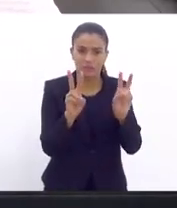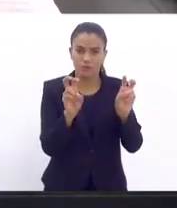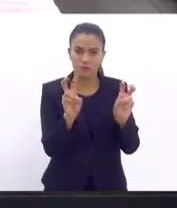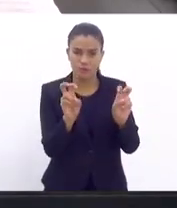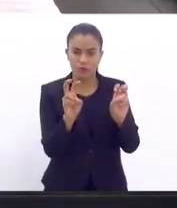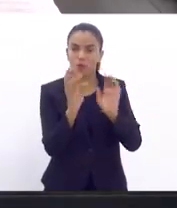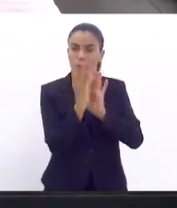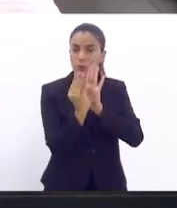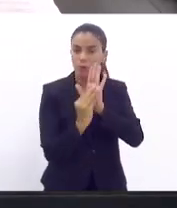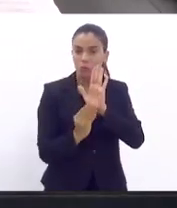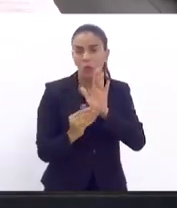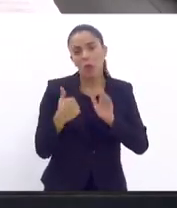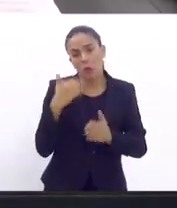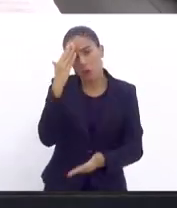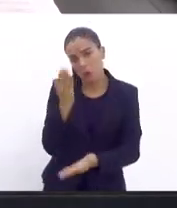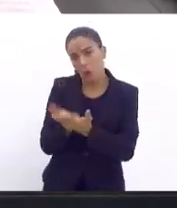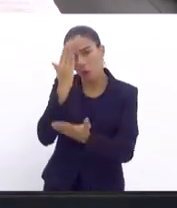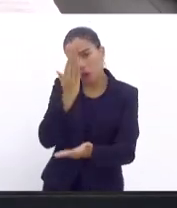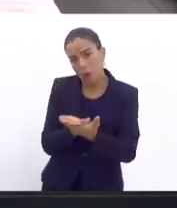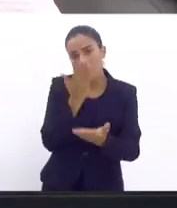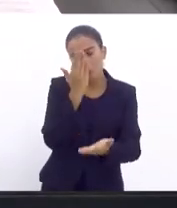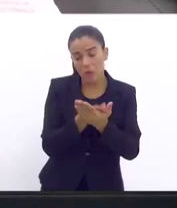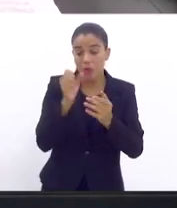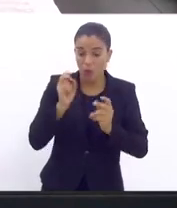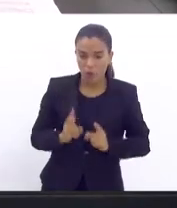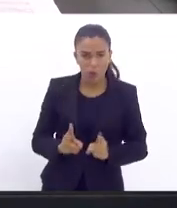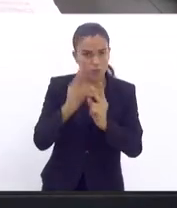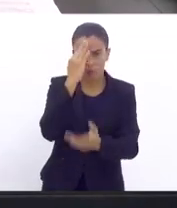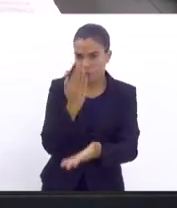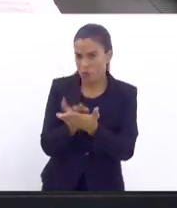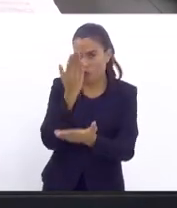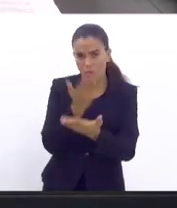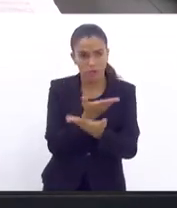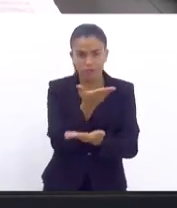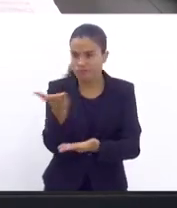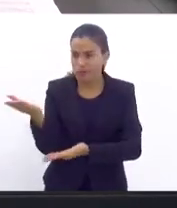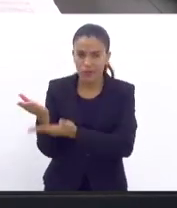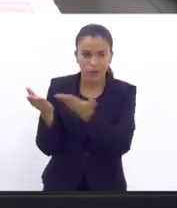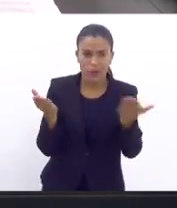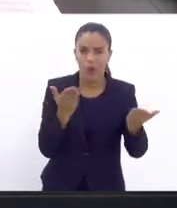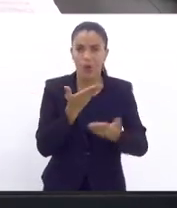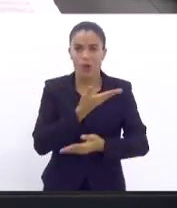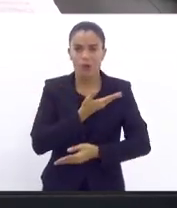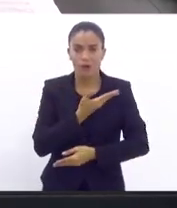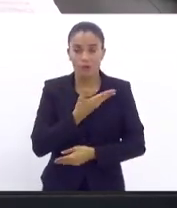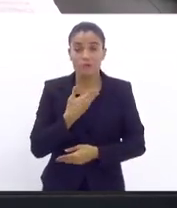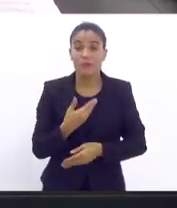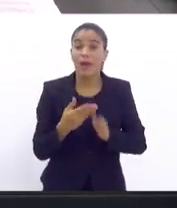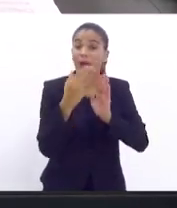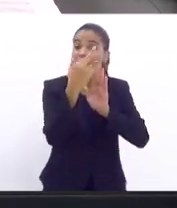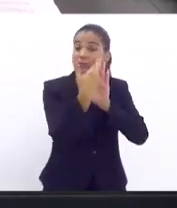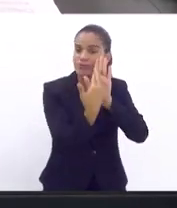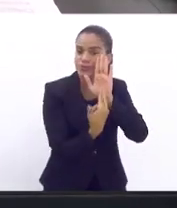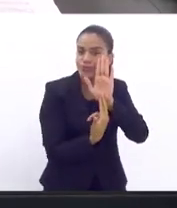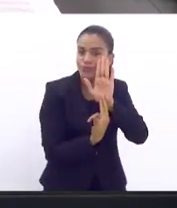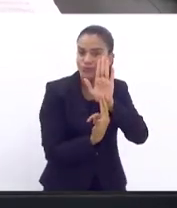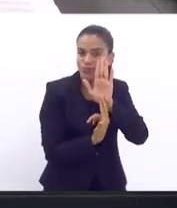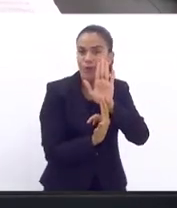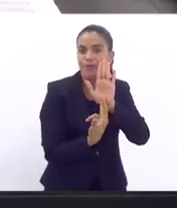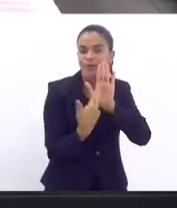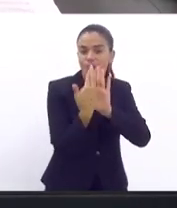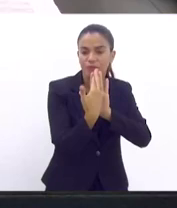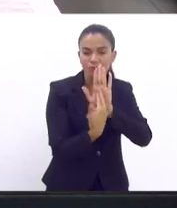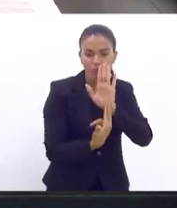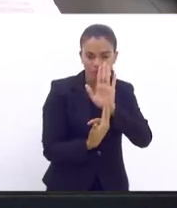evidentemente confiando e continue se confiando evidentemente nos colegas as dire dessa